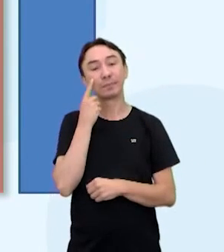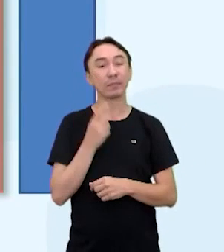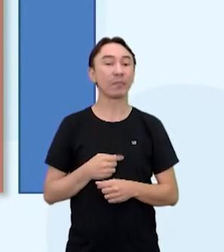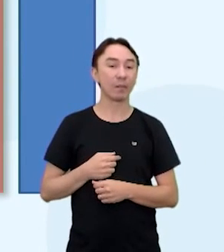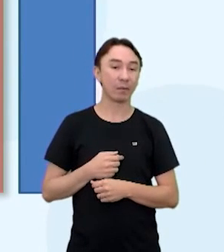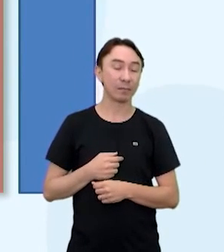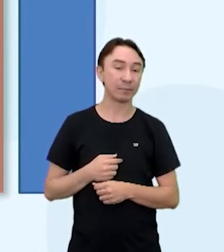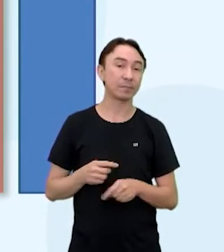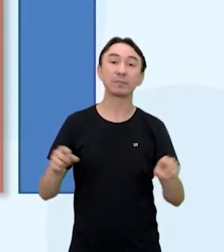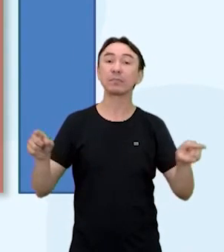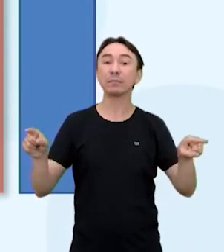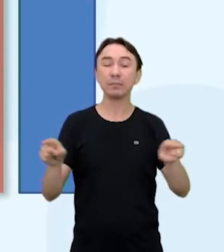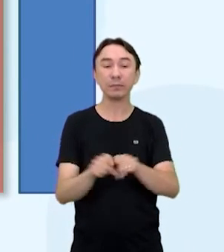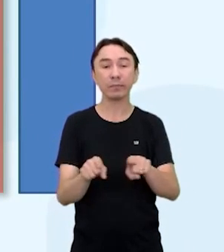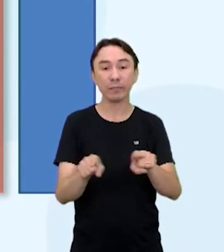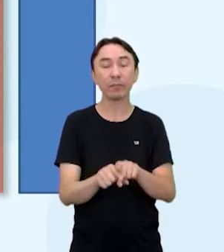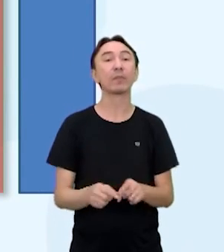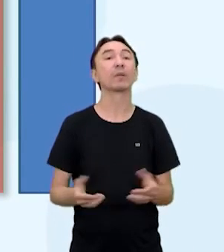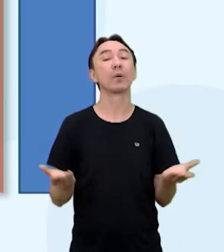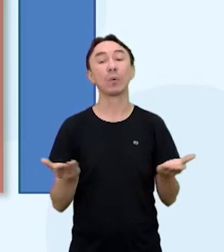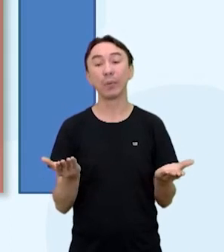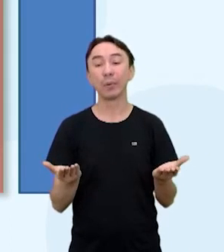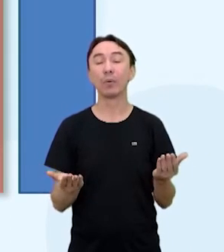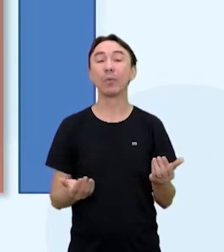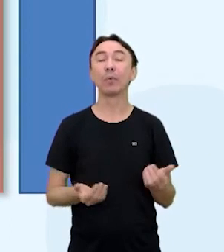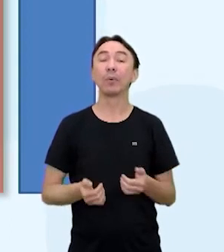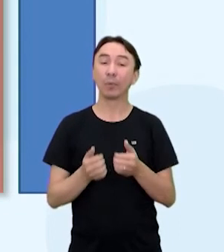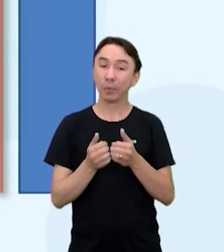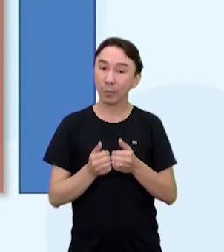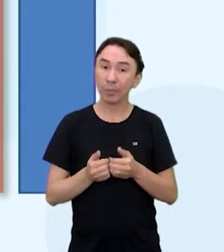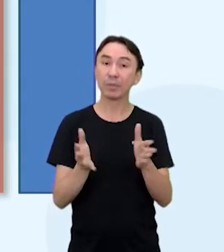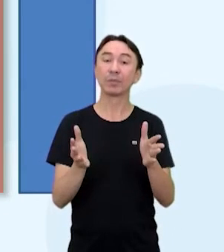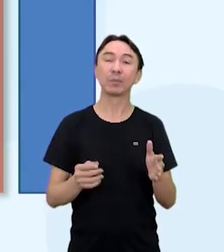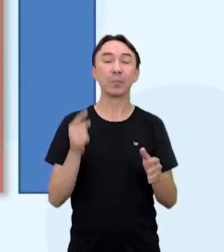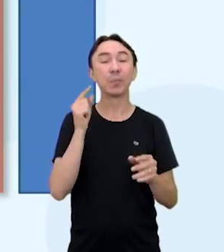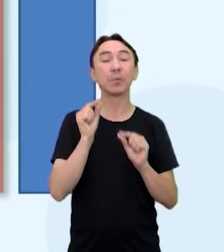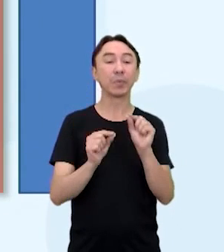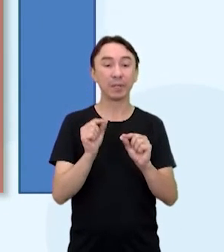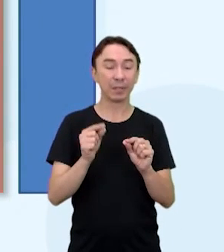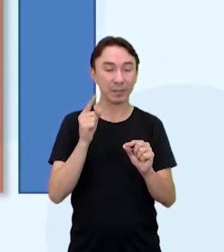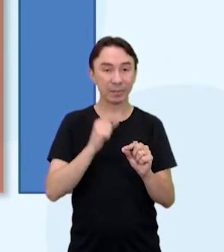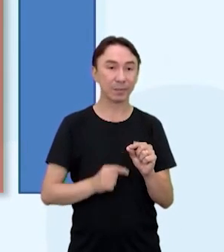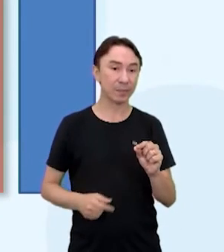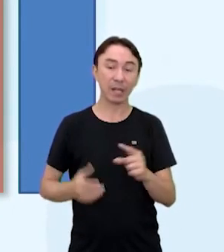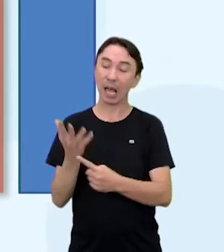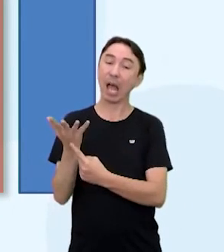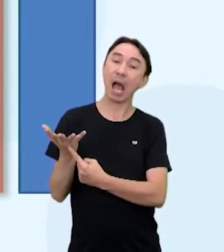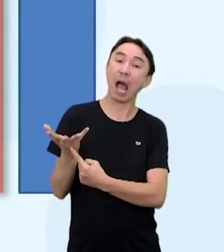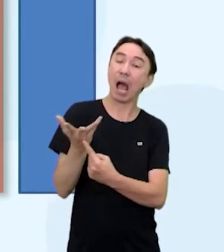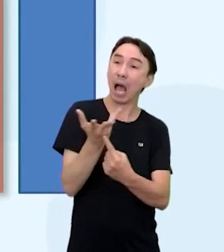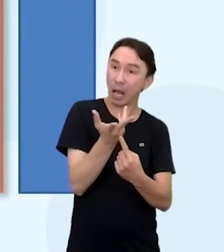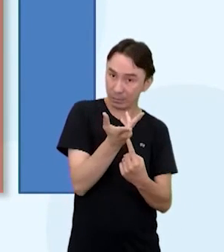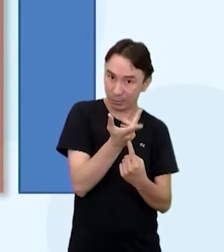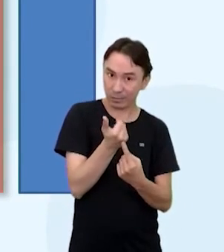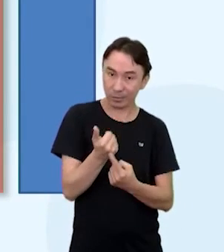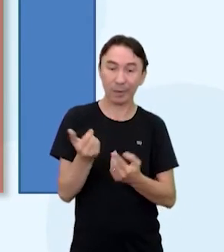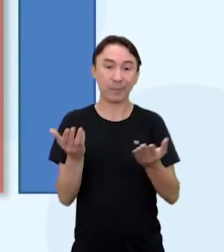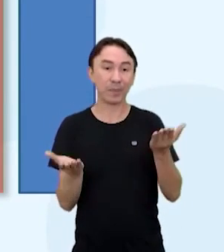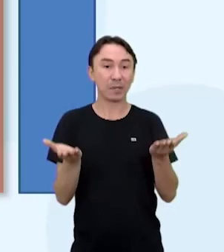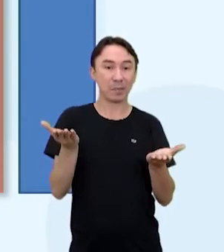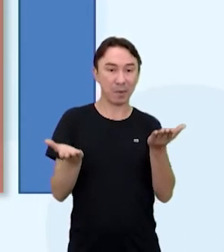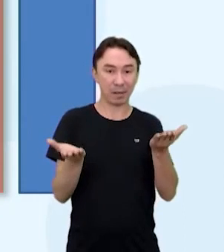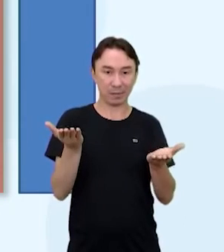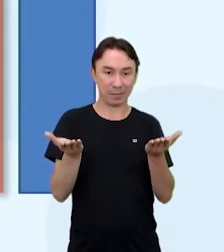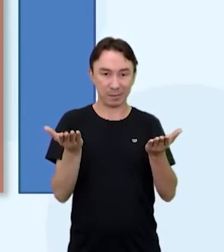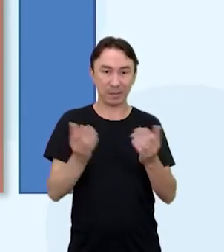E vamos começar aqui a falar da arte equilibrada de Henri Matisse. Hoje a gente começa com uma